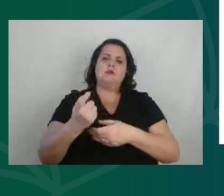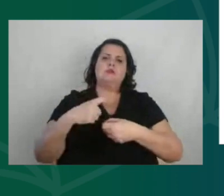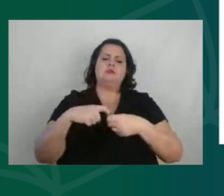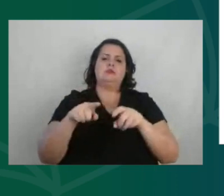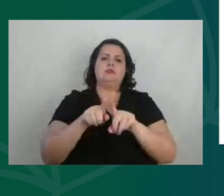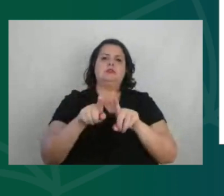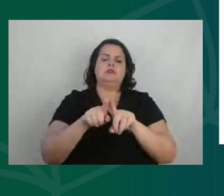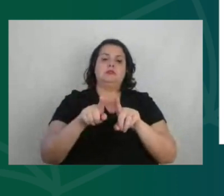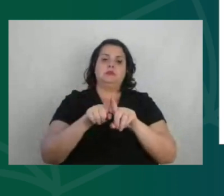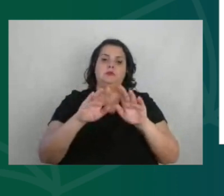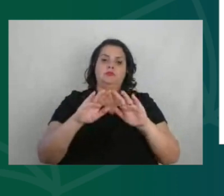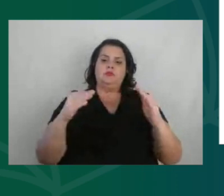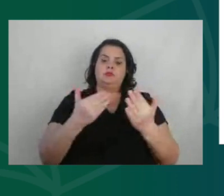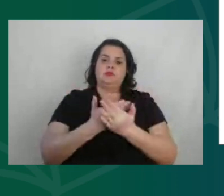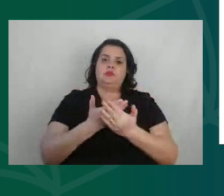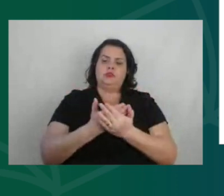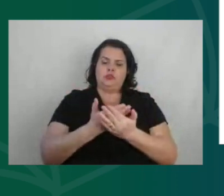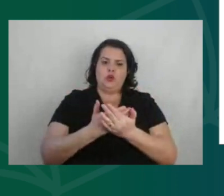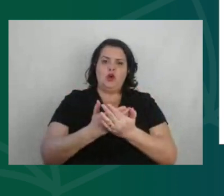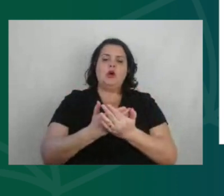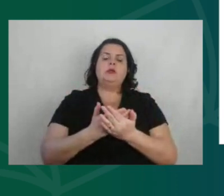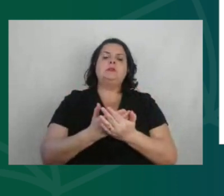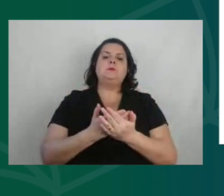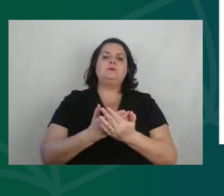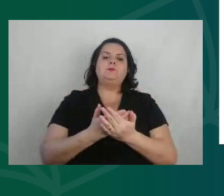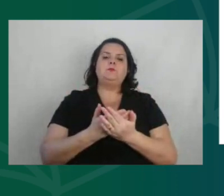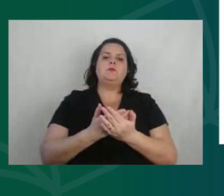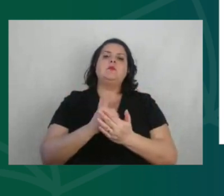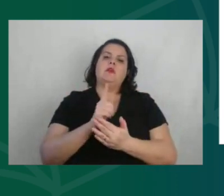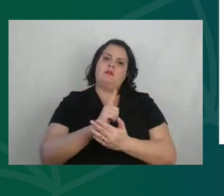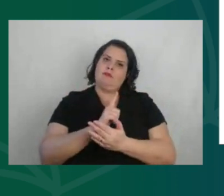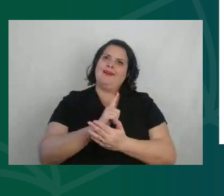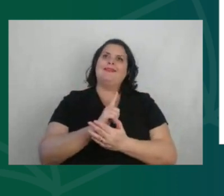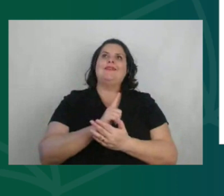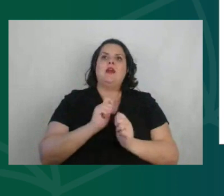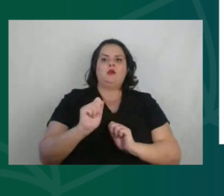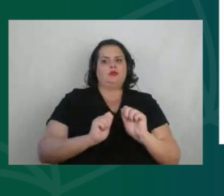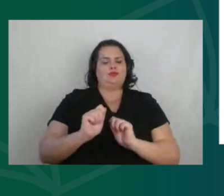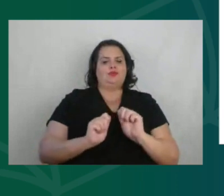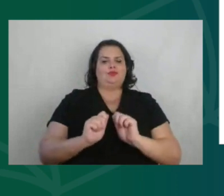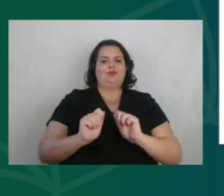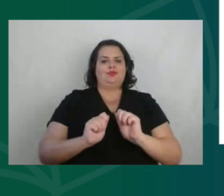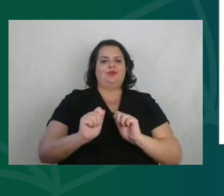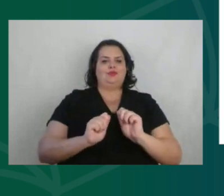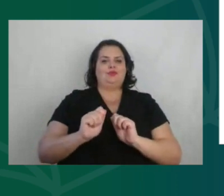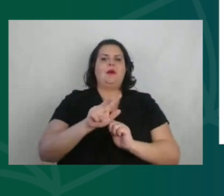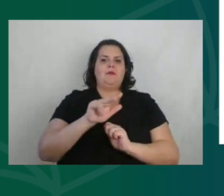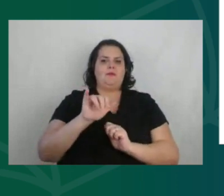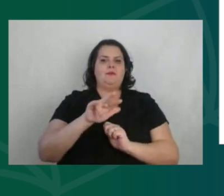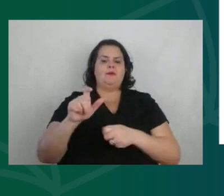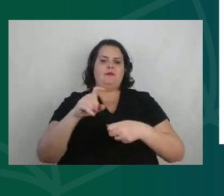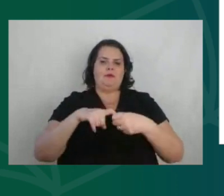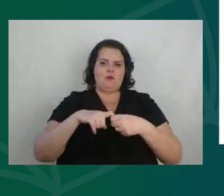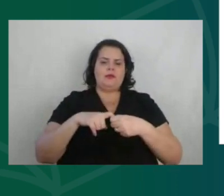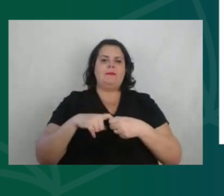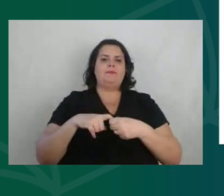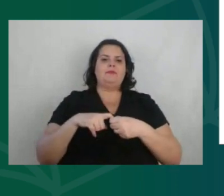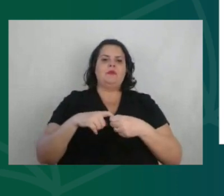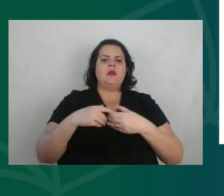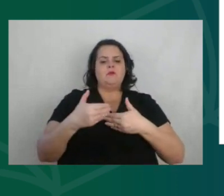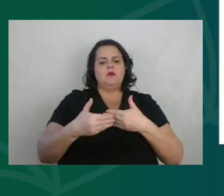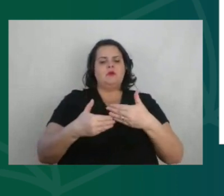São Paulo. Isso é progressivo, com uma série de restrições, mas a ideia é que realmente, aos poucos,